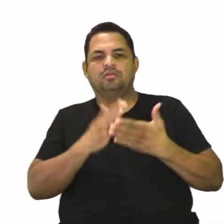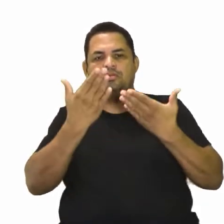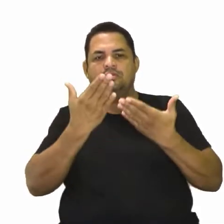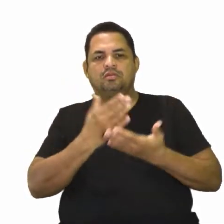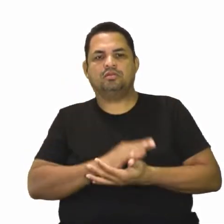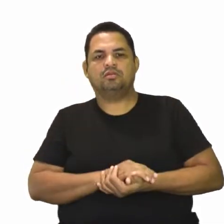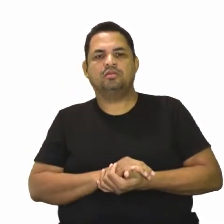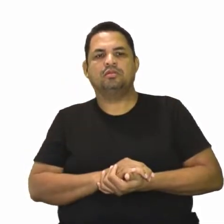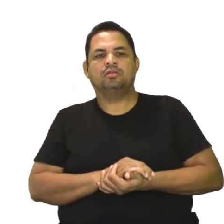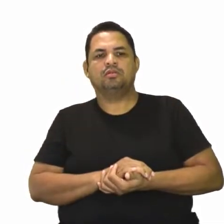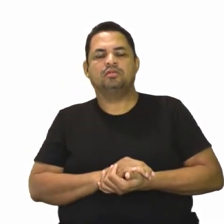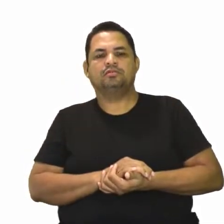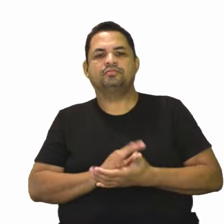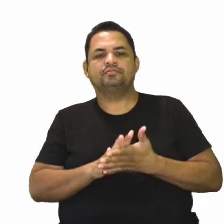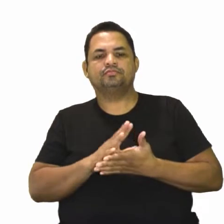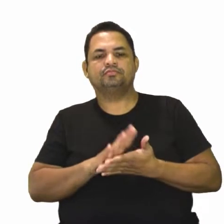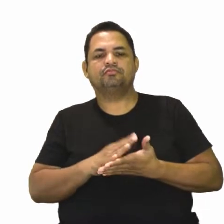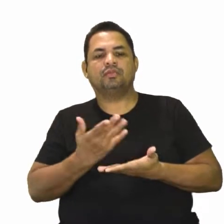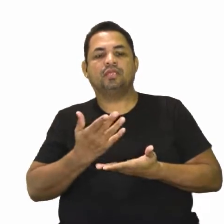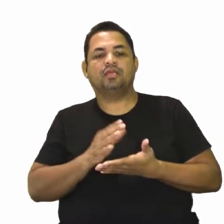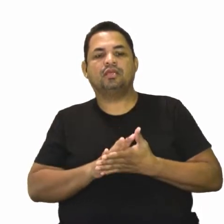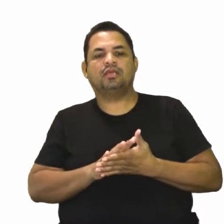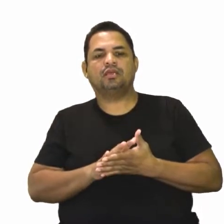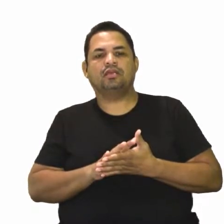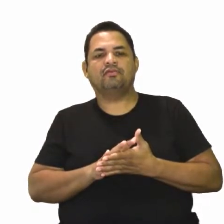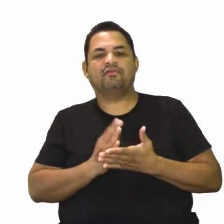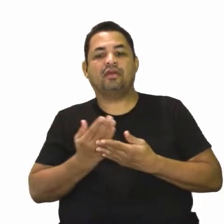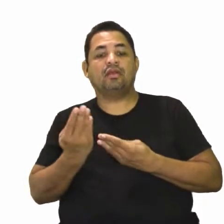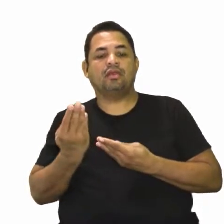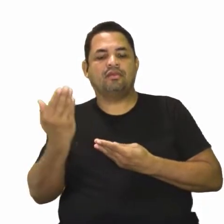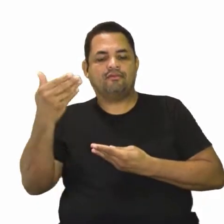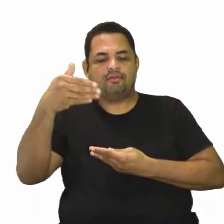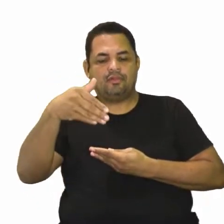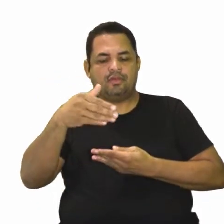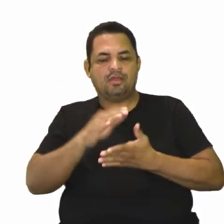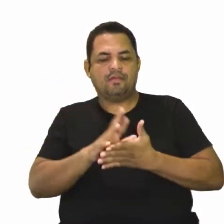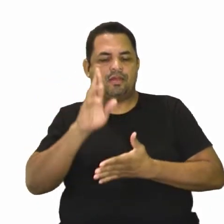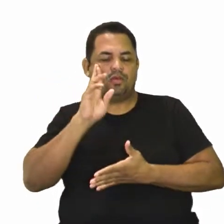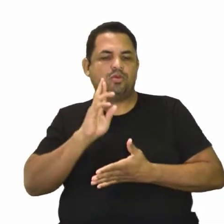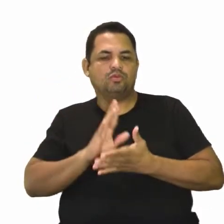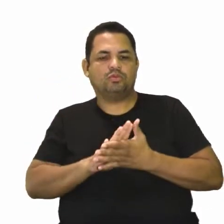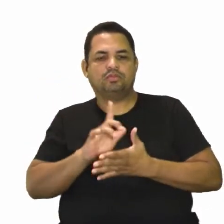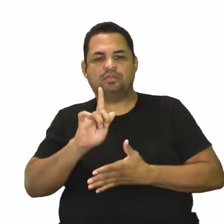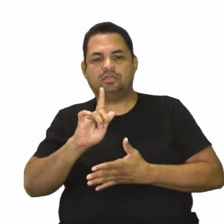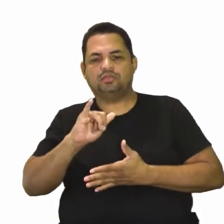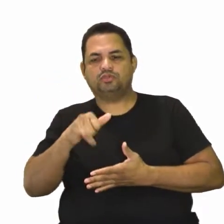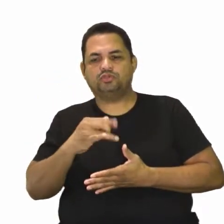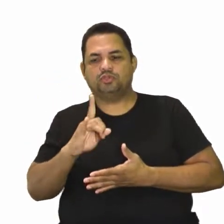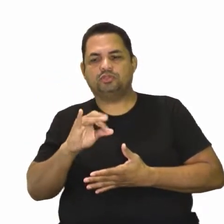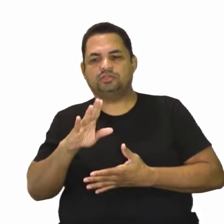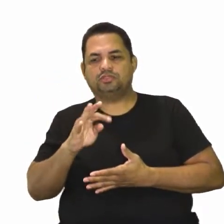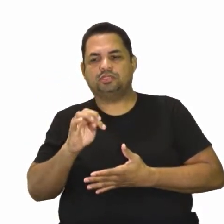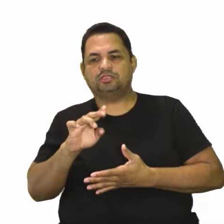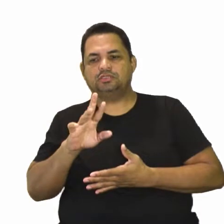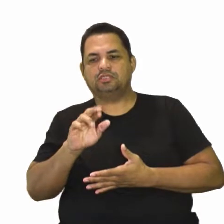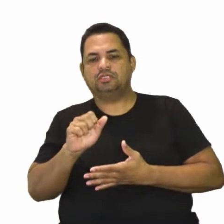Batista Figueiredo que ele vai nomear o Jorge Teixeira aqui para Rondônia. E o Jorge Teixeira foi nomeado